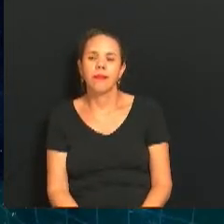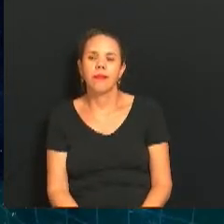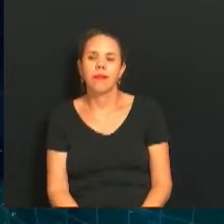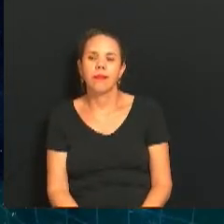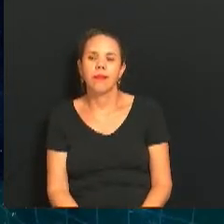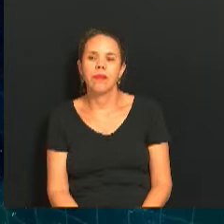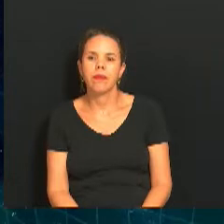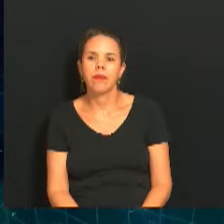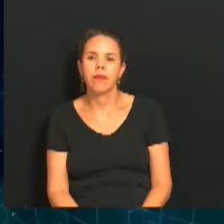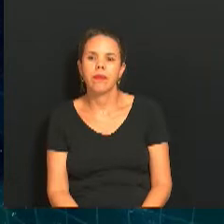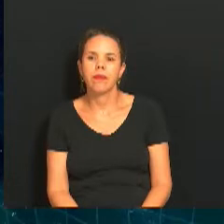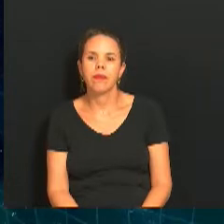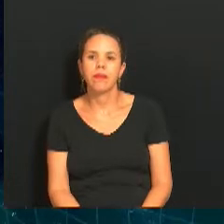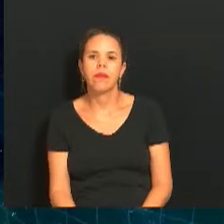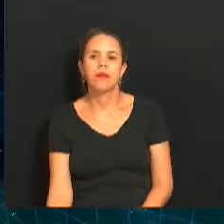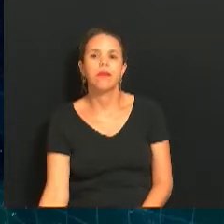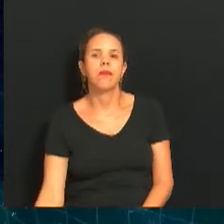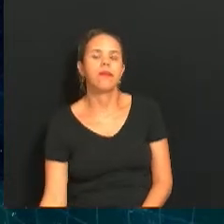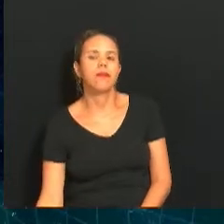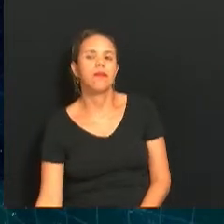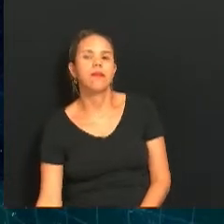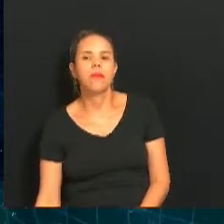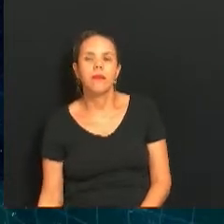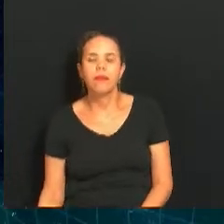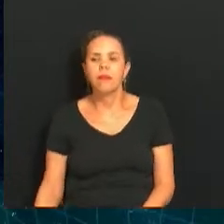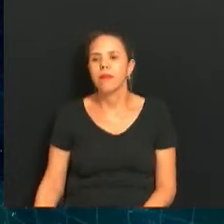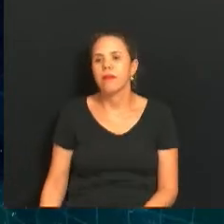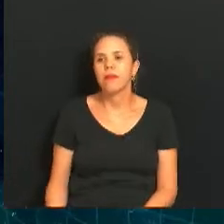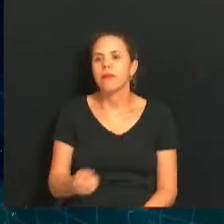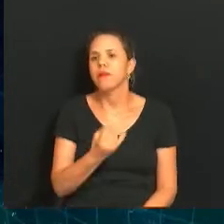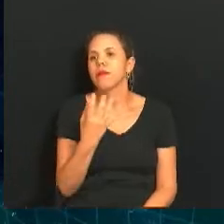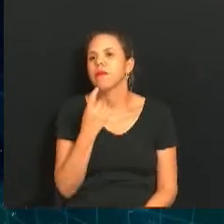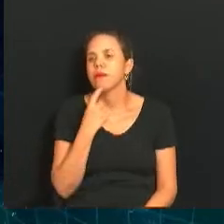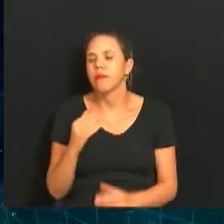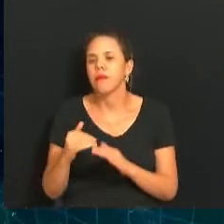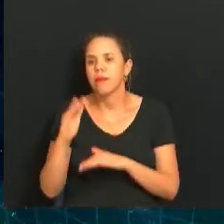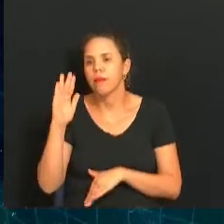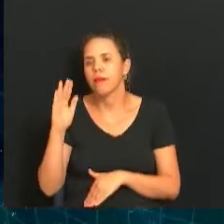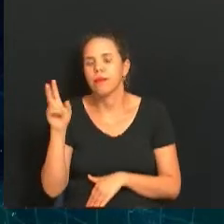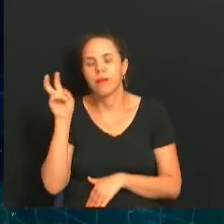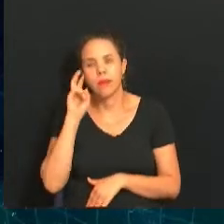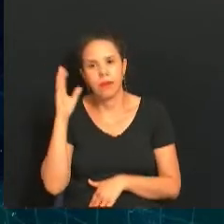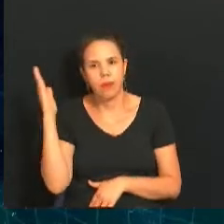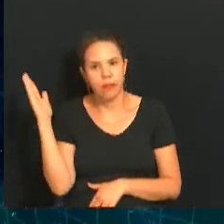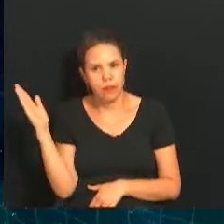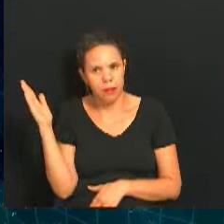12.166 mortes devido à Covid desde o início da pandemia e Campinas, até esta quinta-feira,